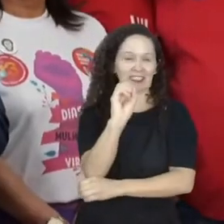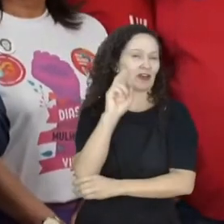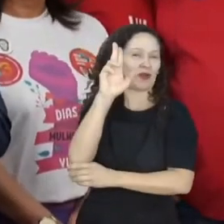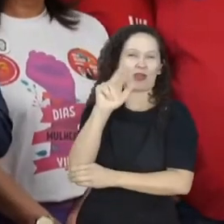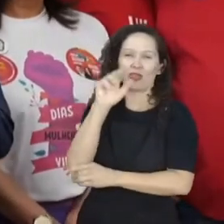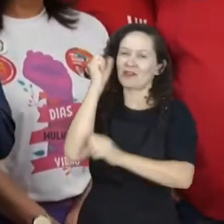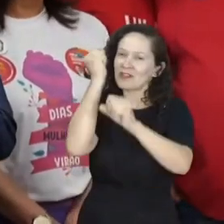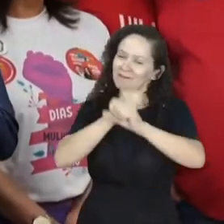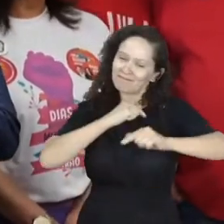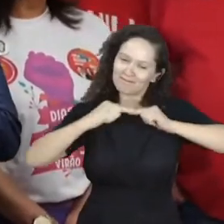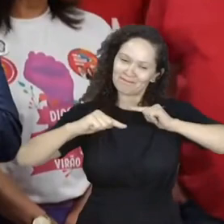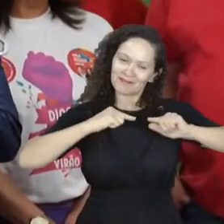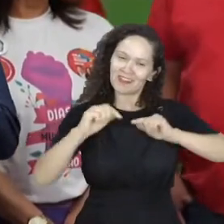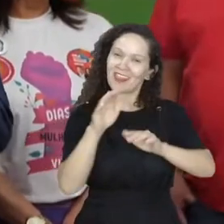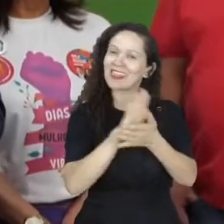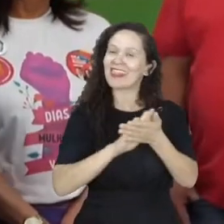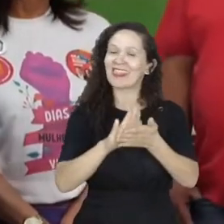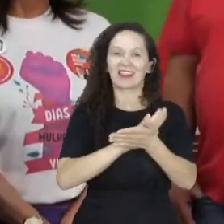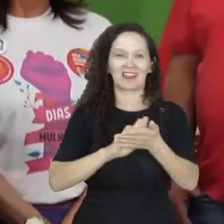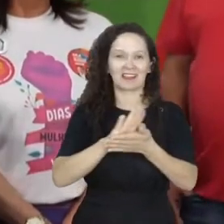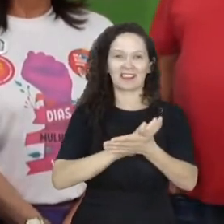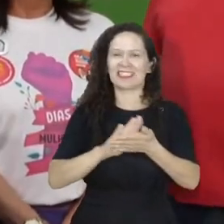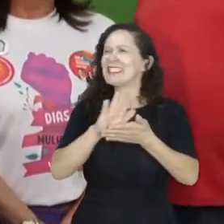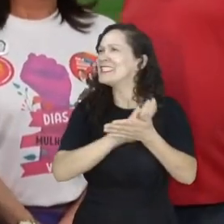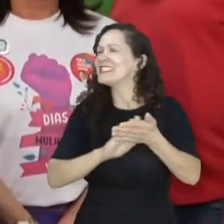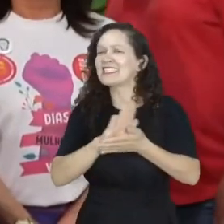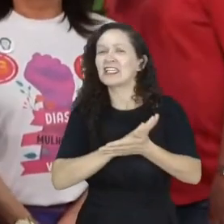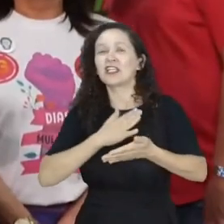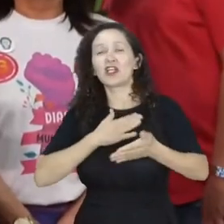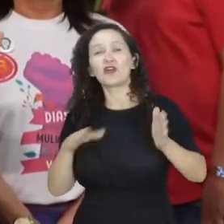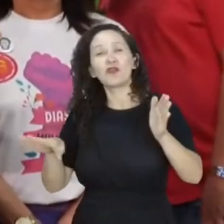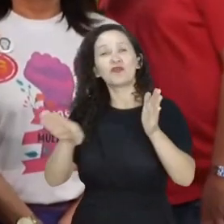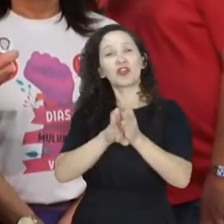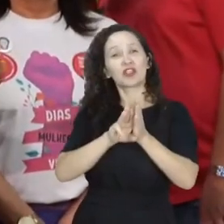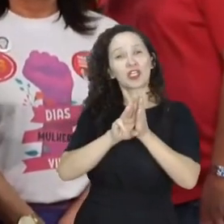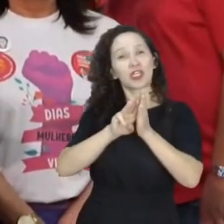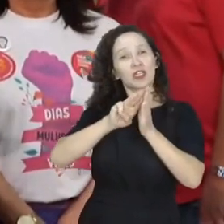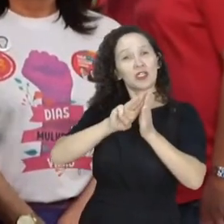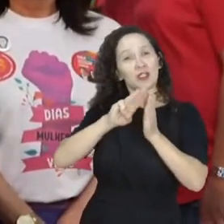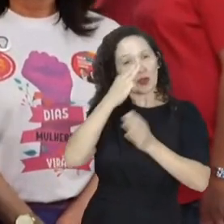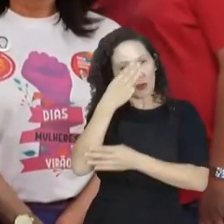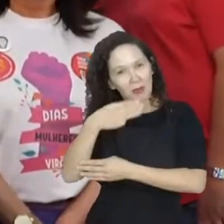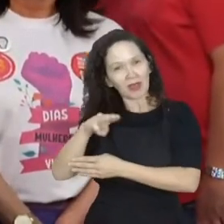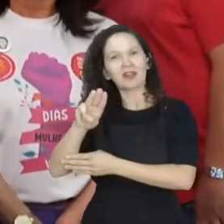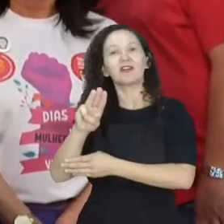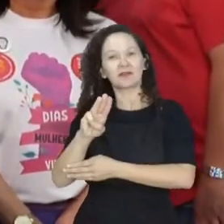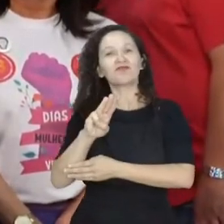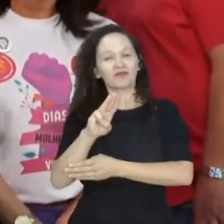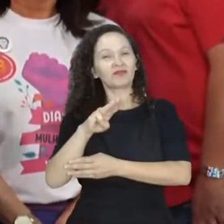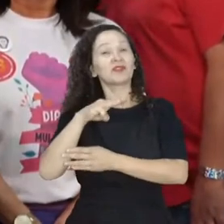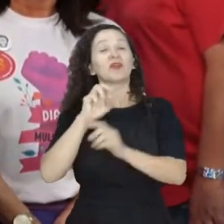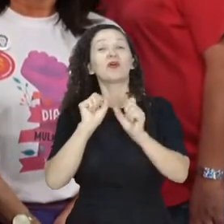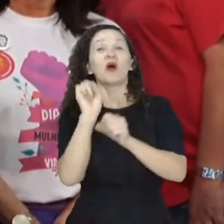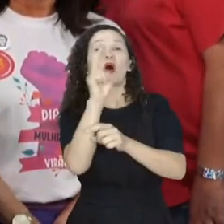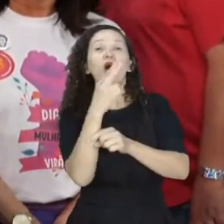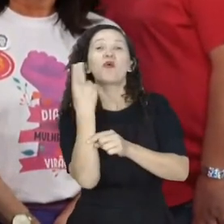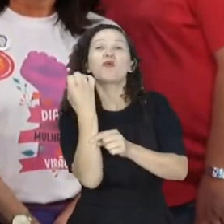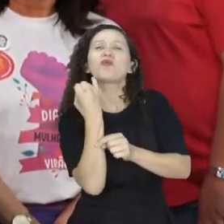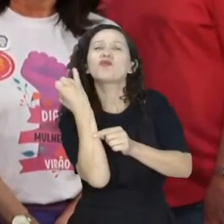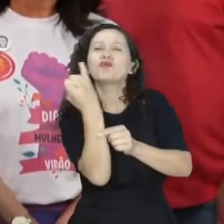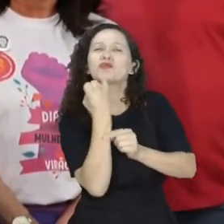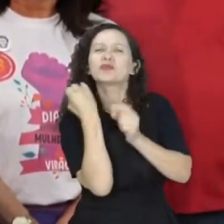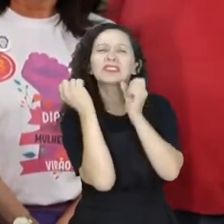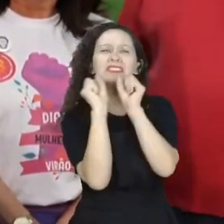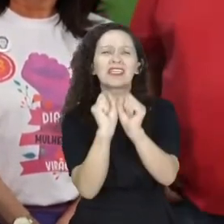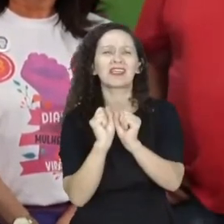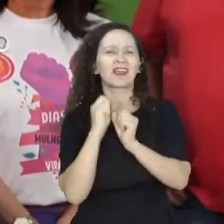nada. E não fez nada, eu fui no Maranhão, nunca fez nada. A única coisa que ele fez foi inaugurar parte das obras